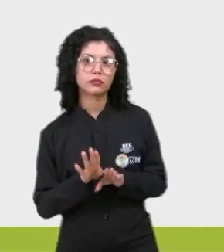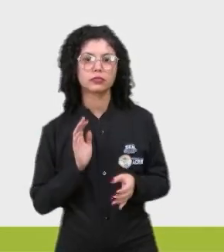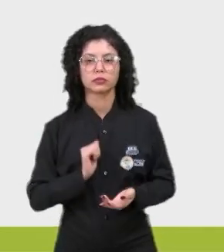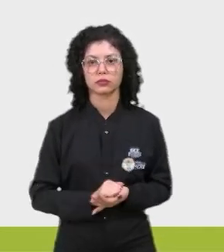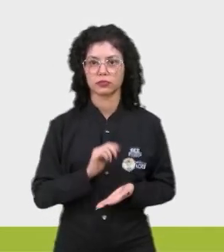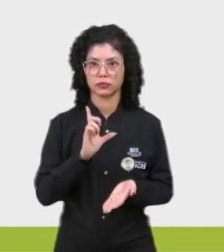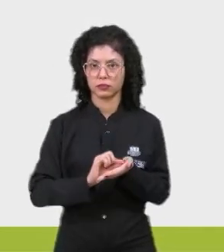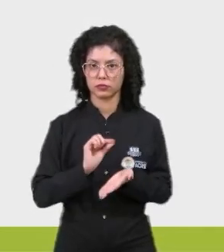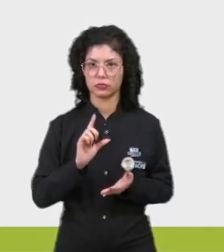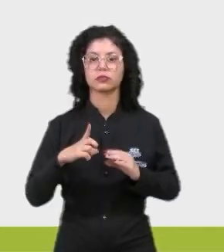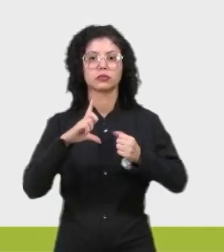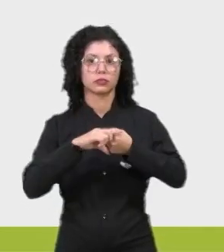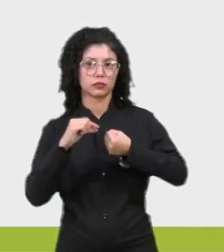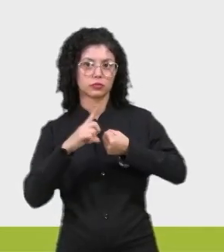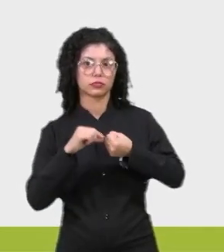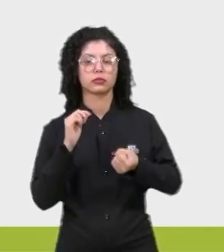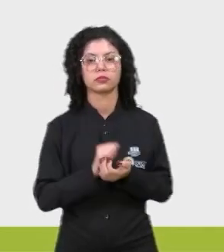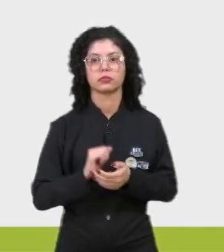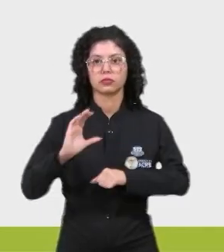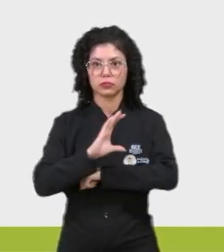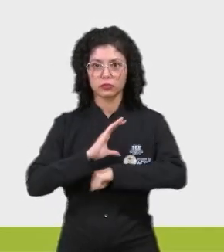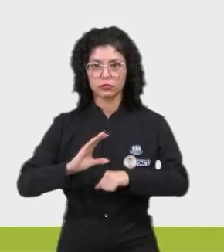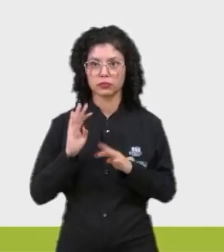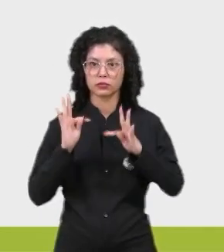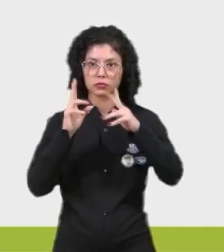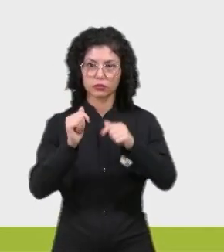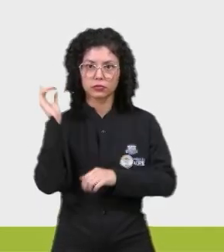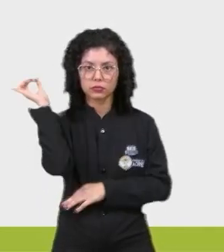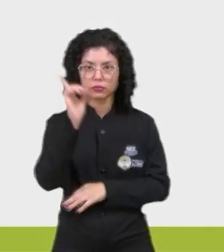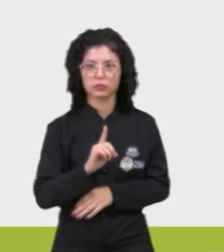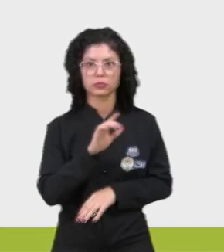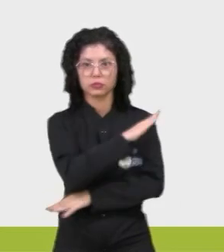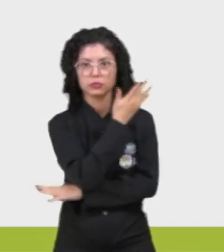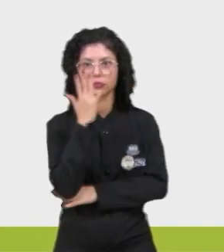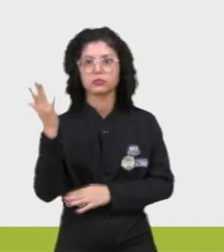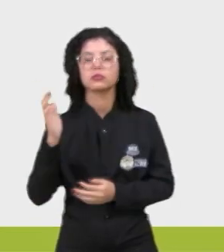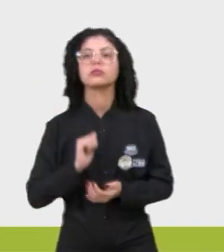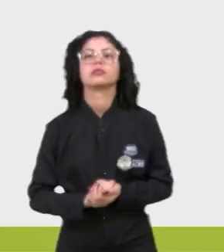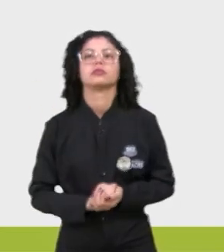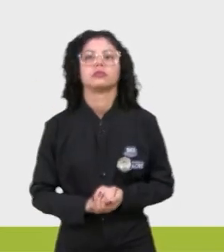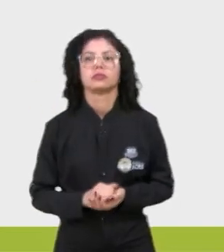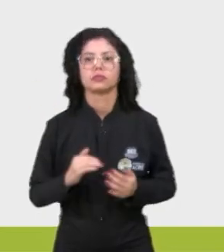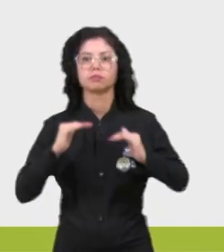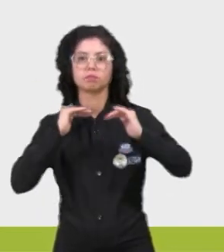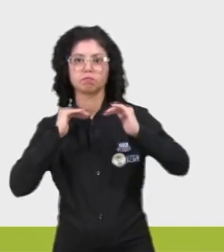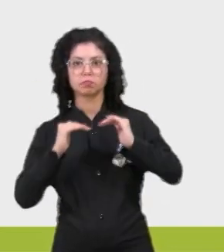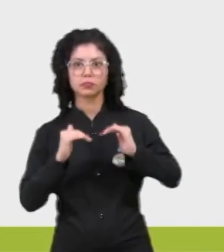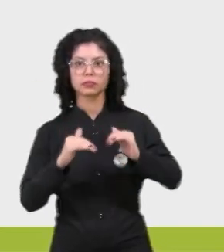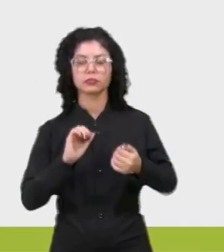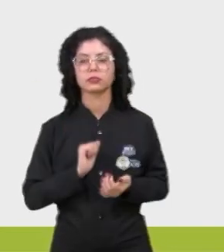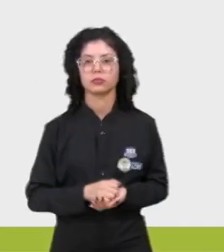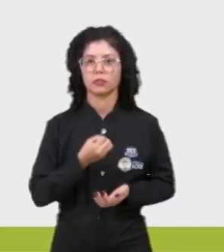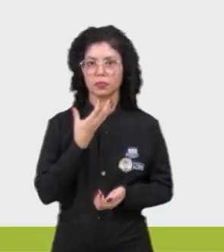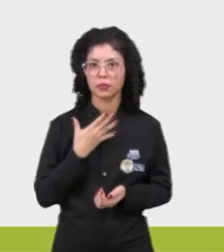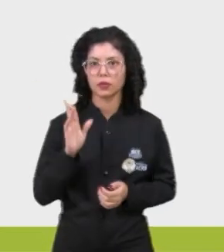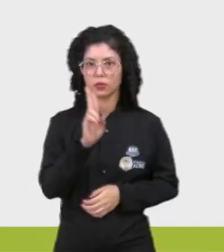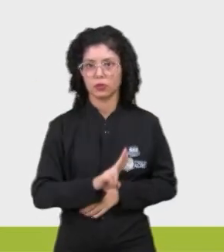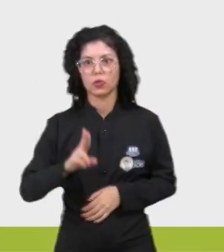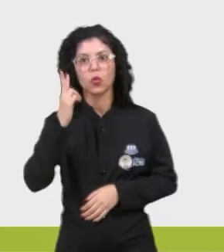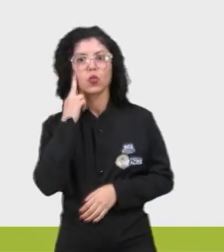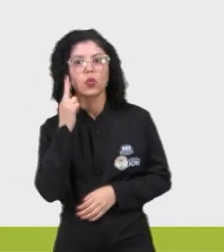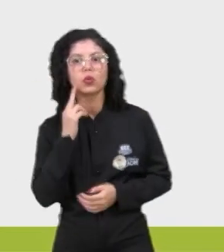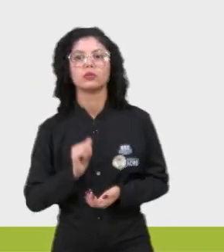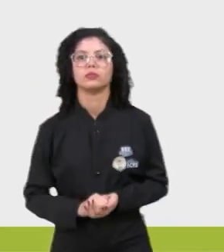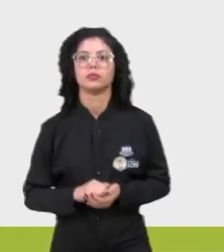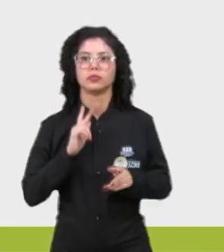artigo 225 da Constituição Federal. Todos têm direito ao meio ambiente ecologicamente equilibrado, bem de uso comum